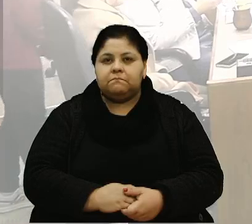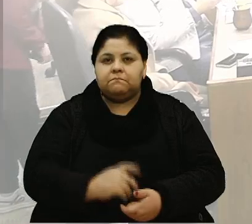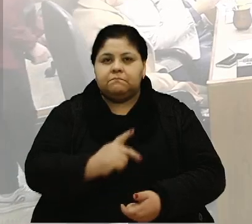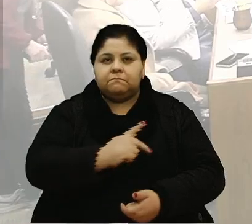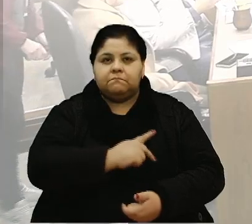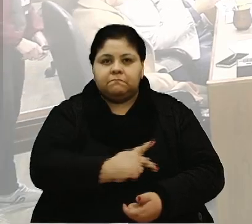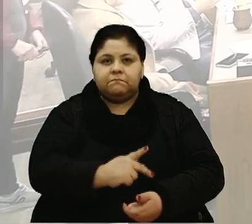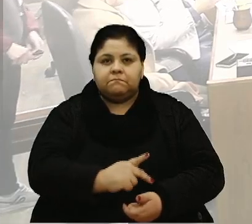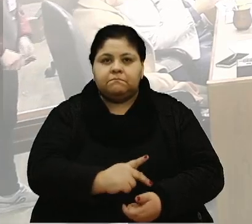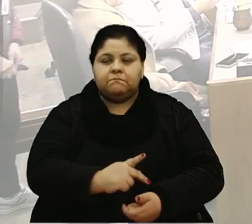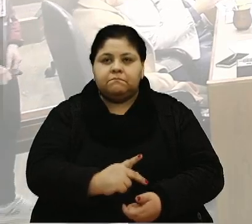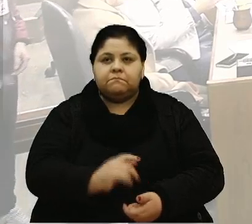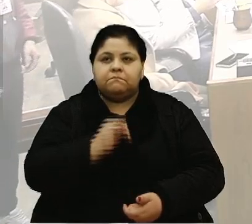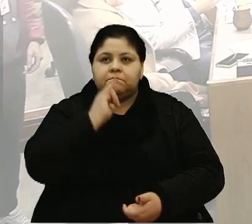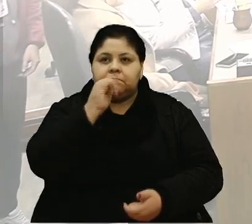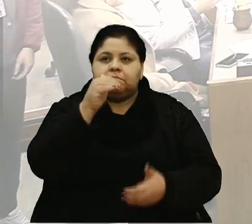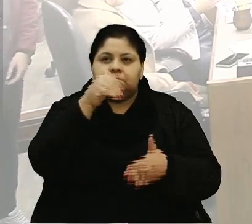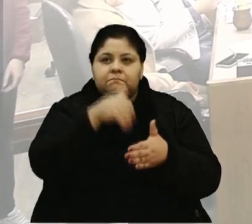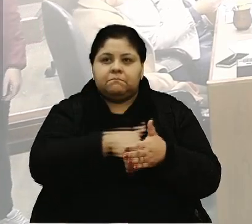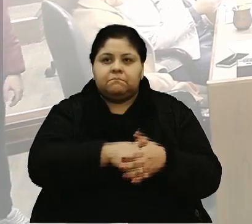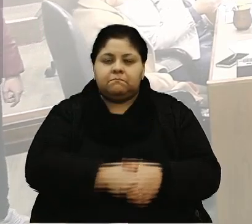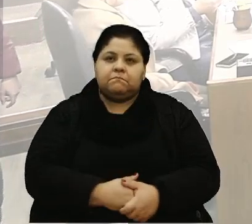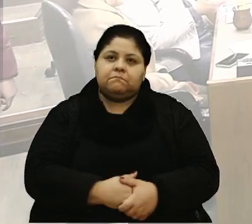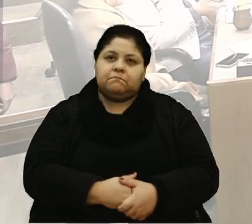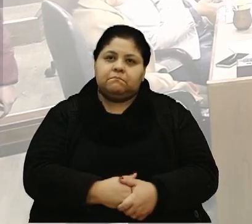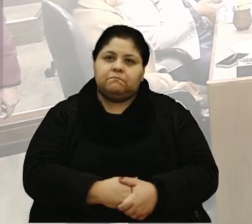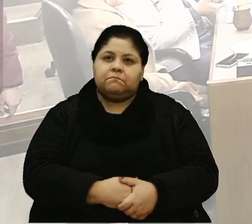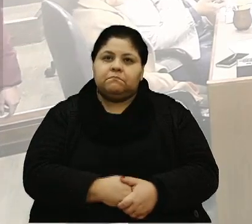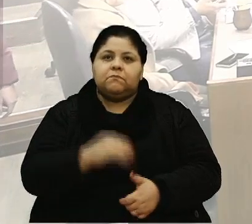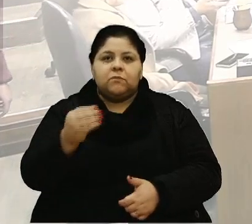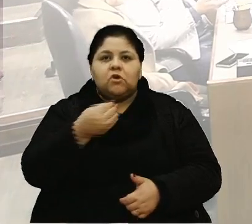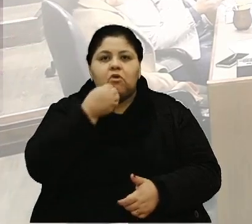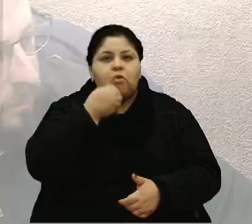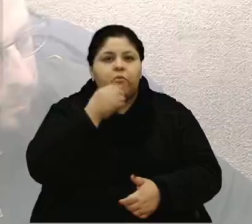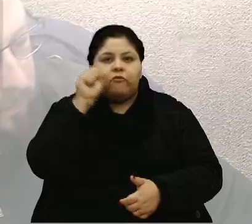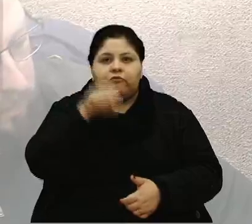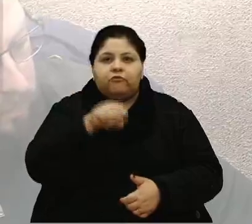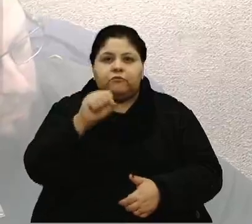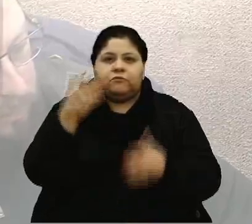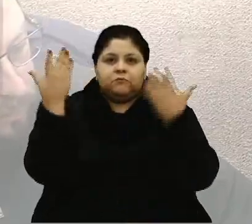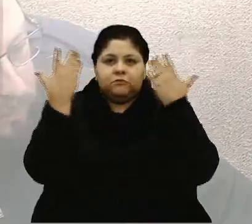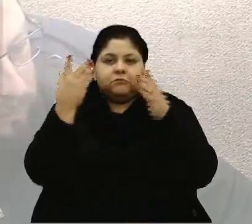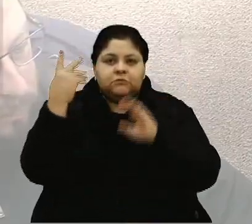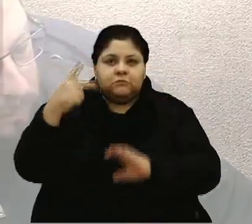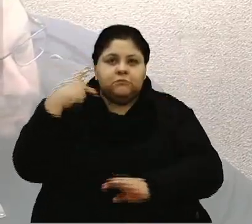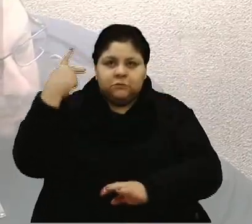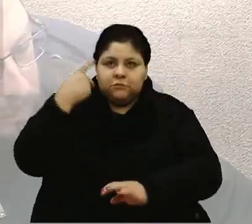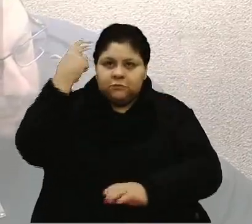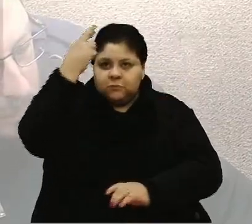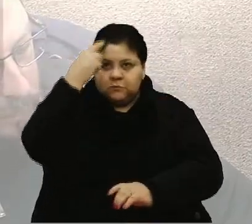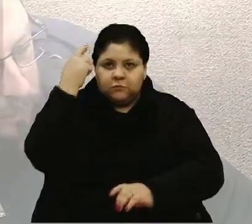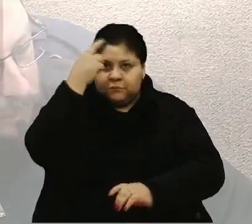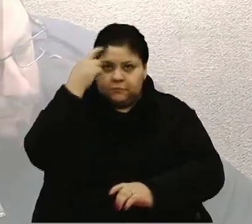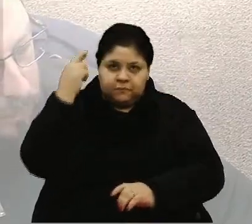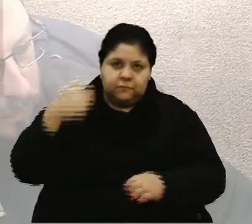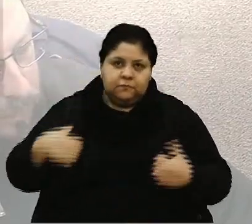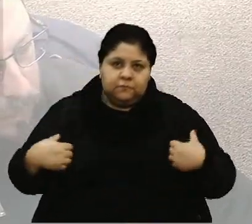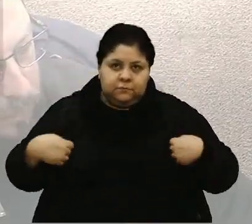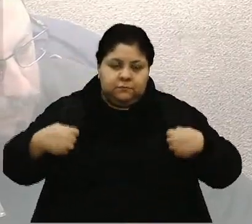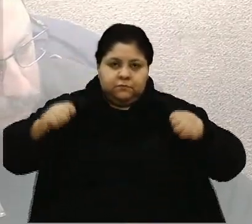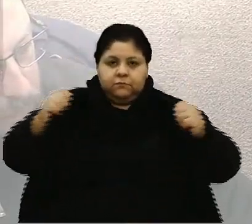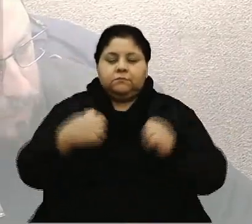Presidente, declaração de voto, com certeza sim. Quero parabenizar o vereador Rafael Bueno